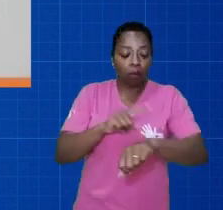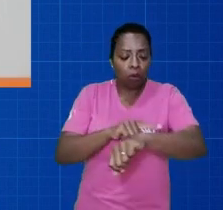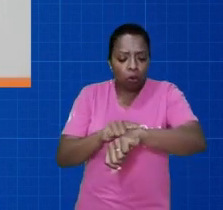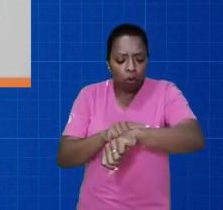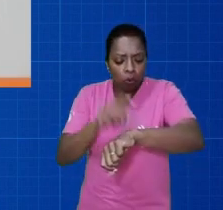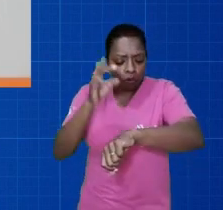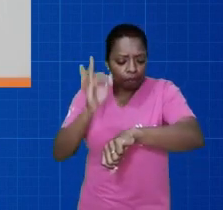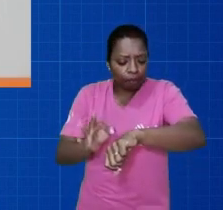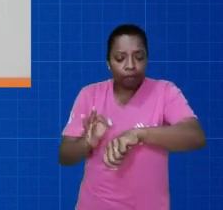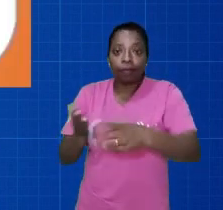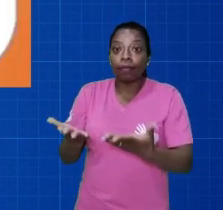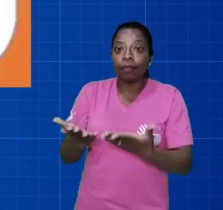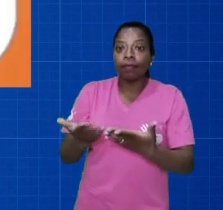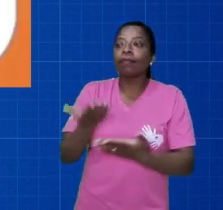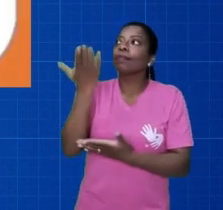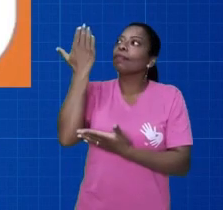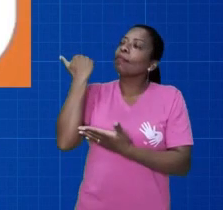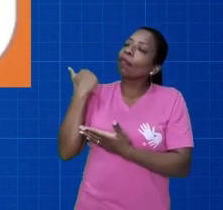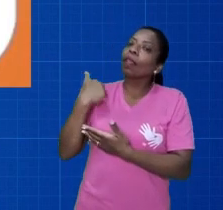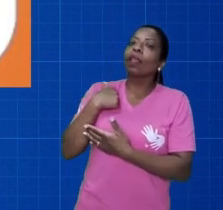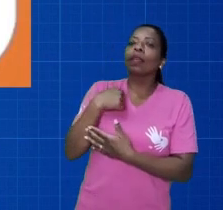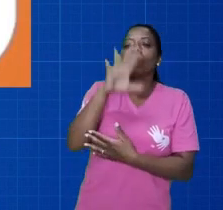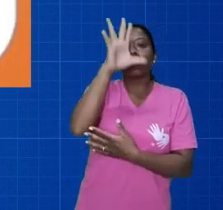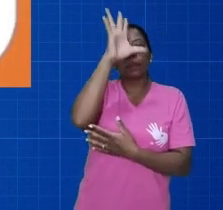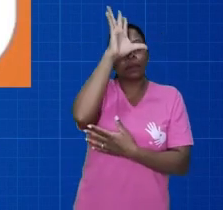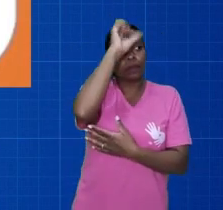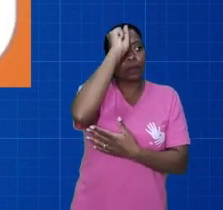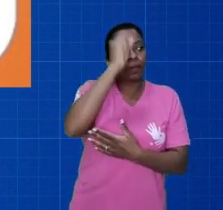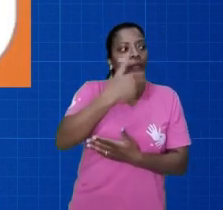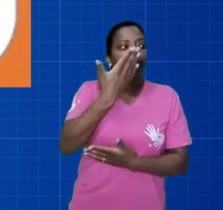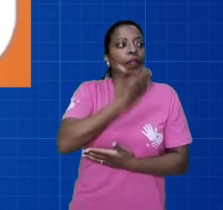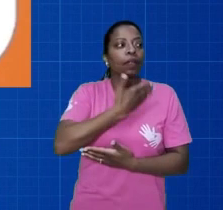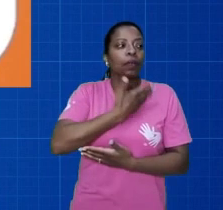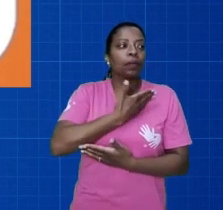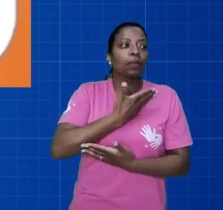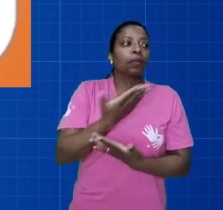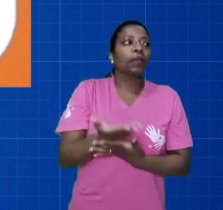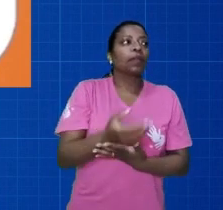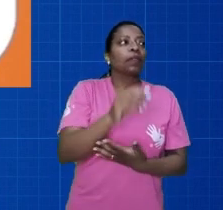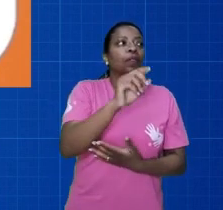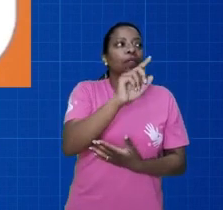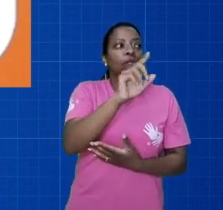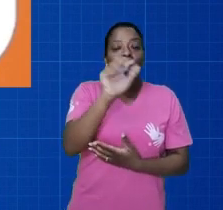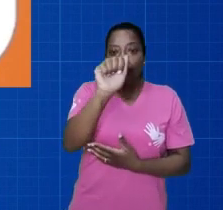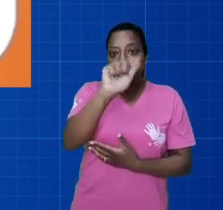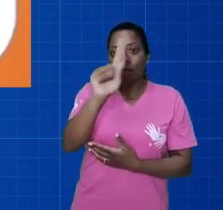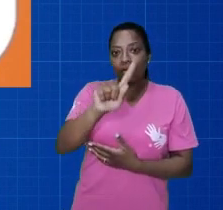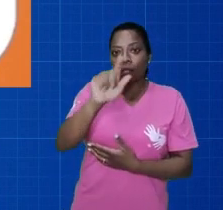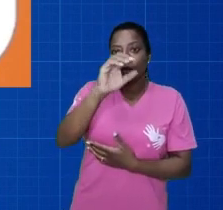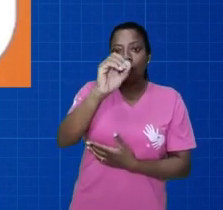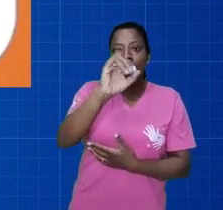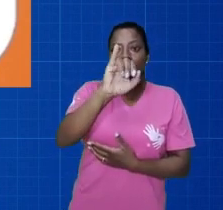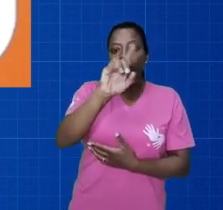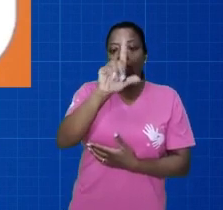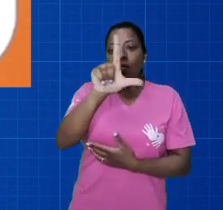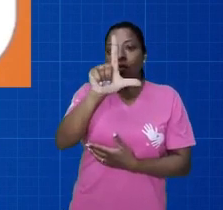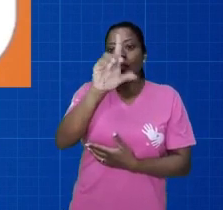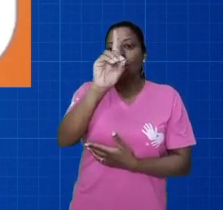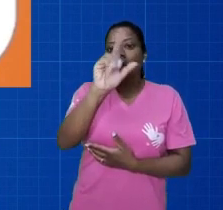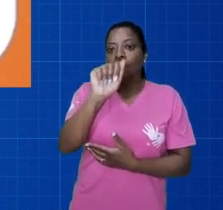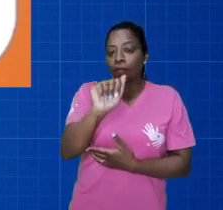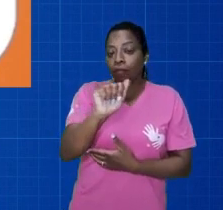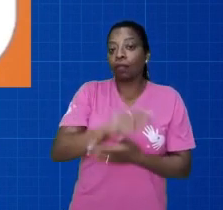mais certo. Há algum tempo eu aprendi com a Zoilda da Trindade quanto é